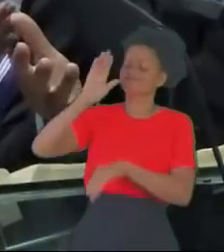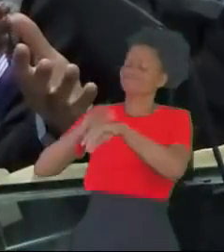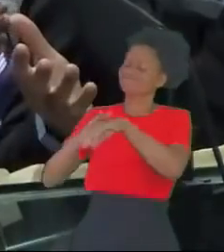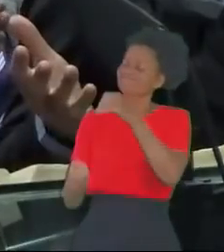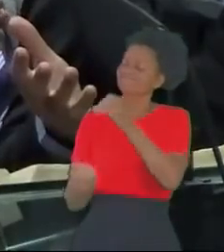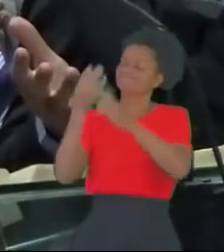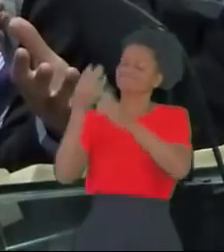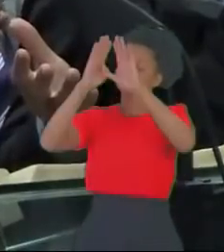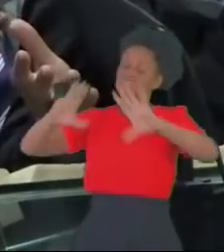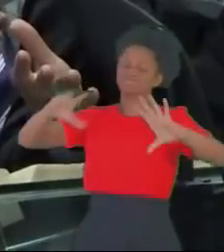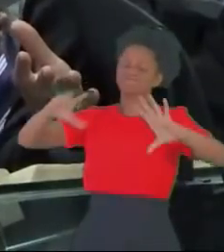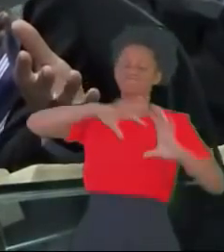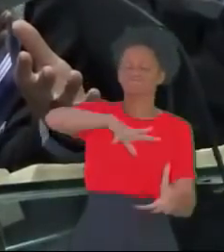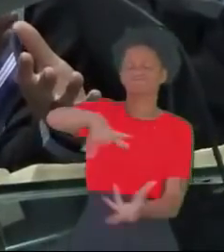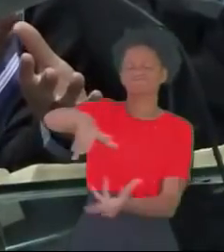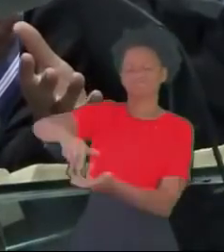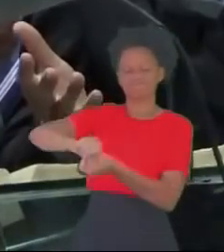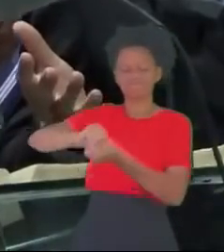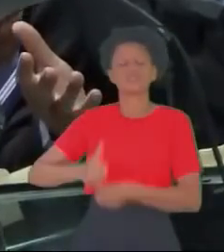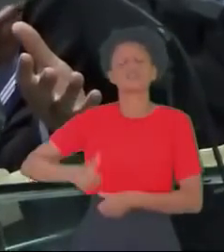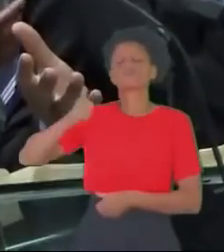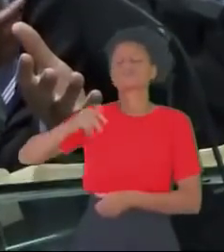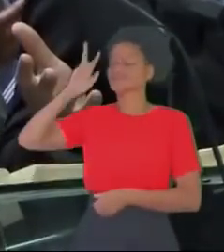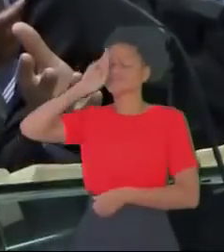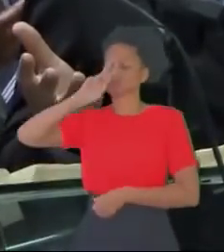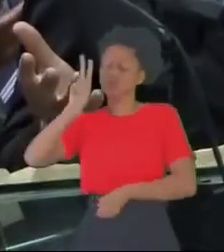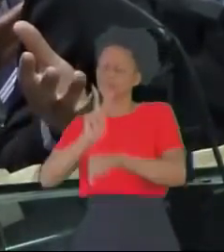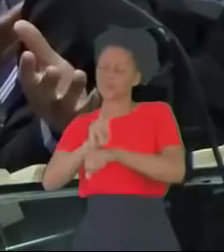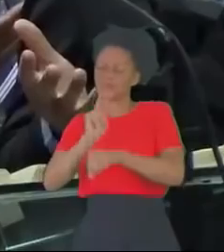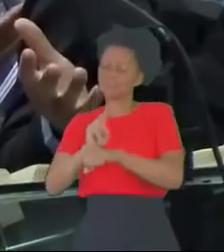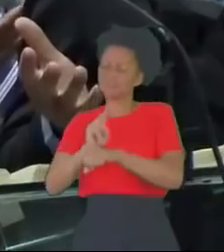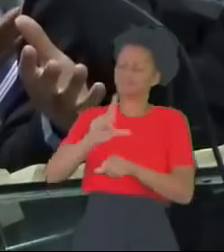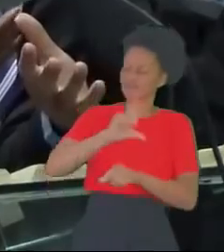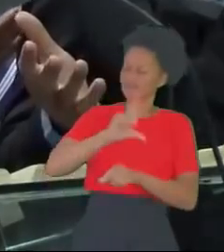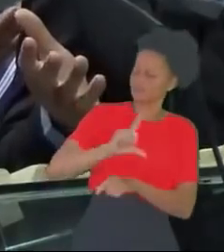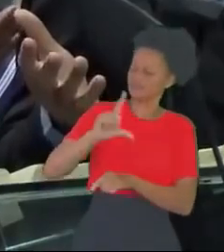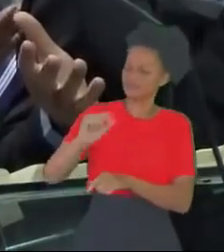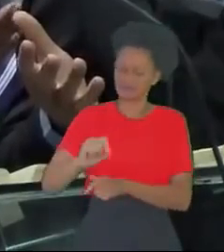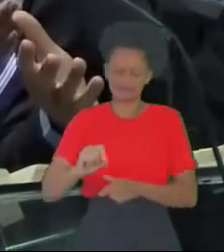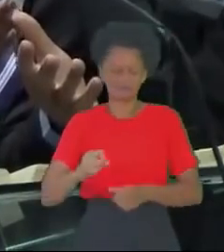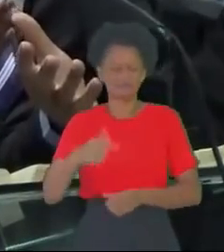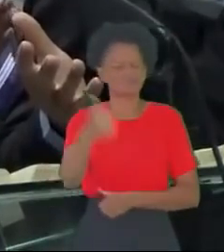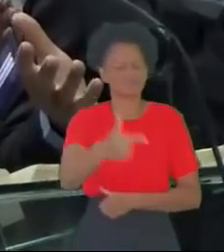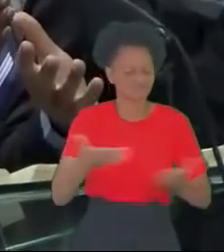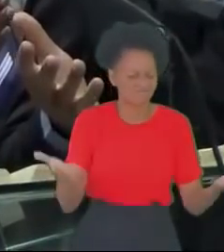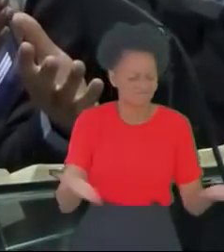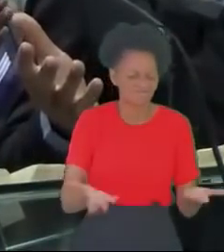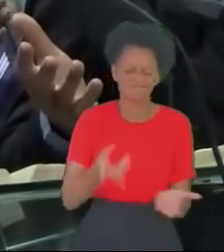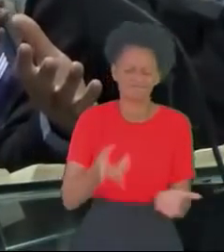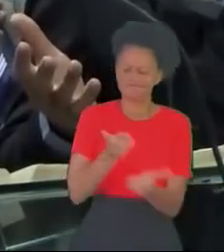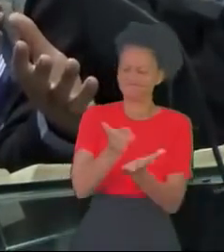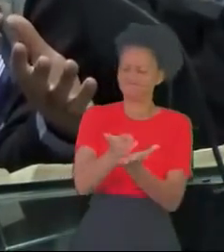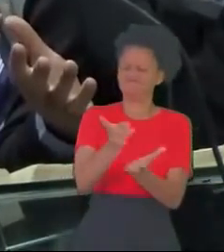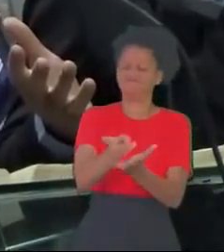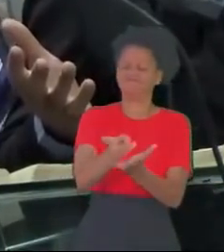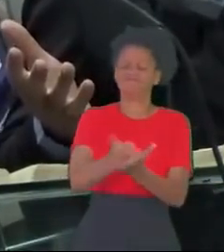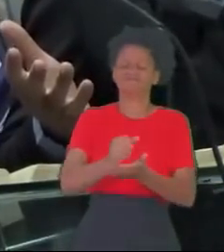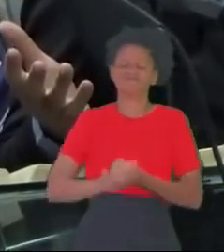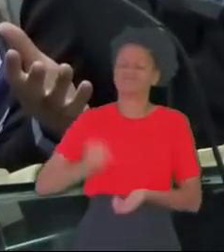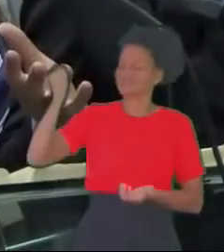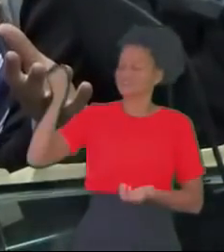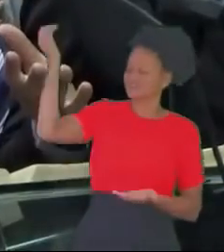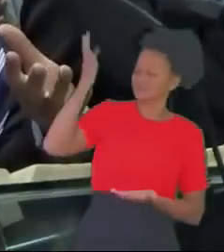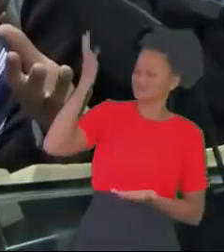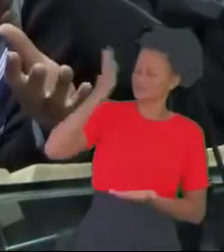que fez os céus e a terra. O Senhor guardará tua entrada e tua saída, desde agora e para sempre. Que a graça